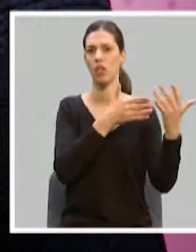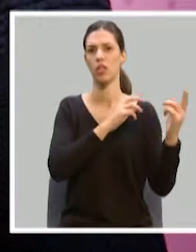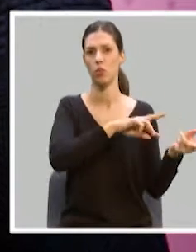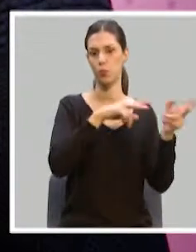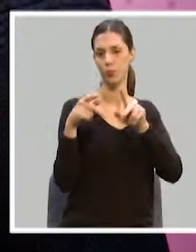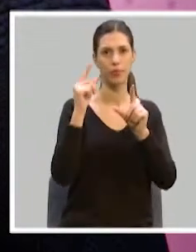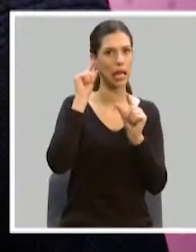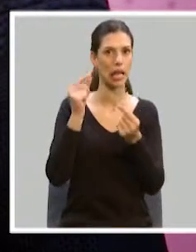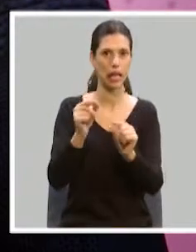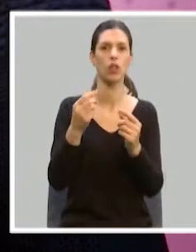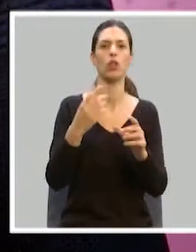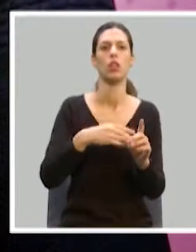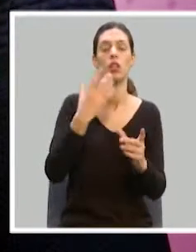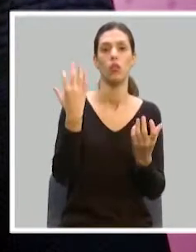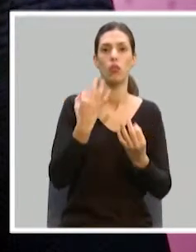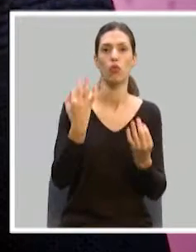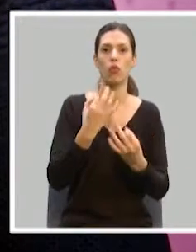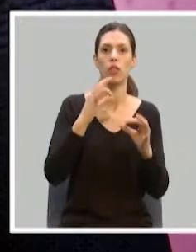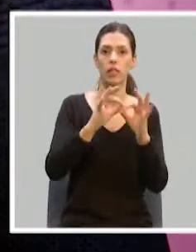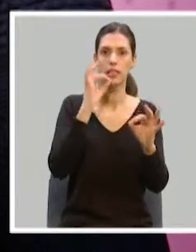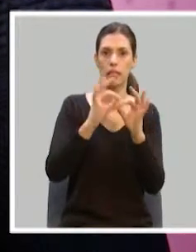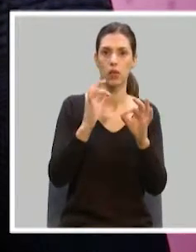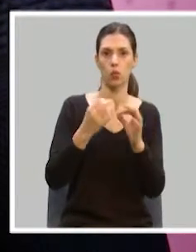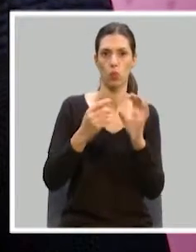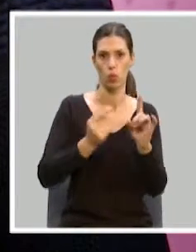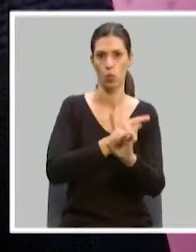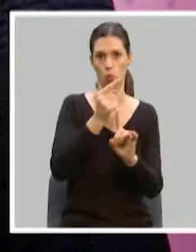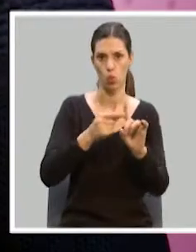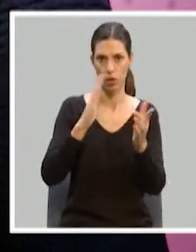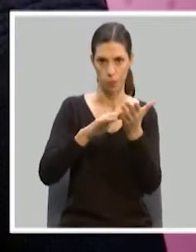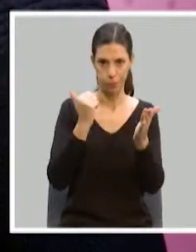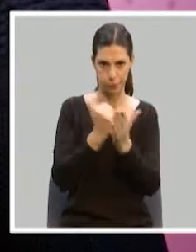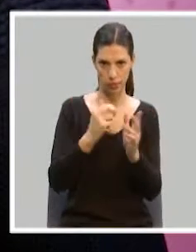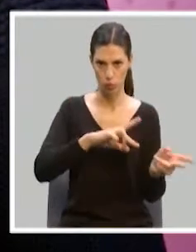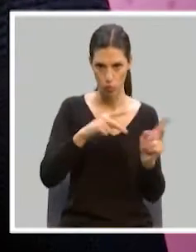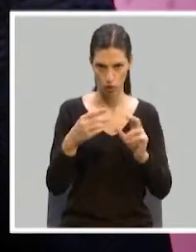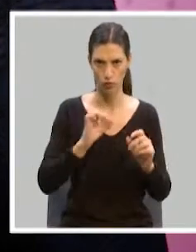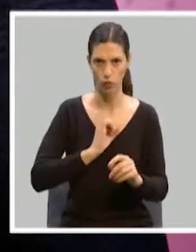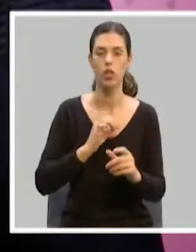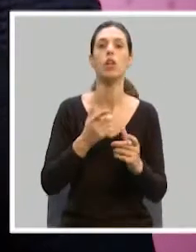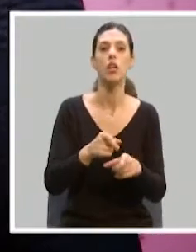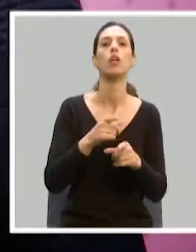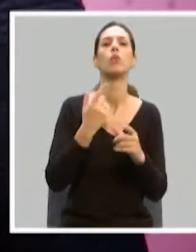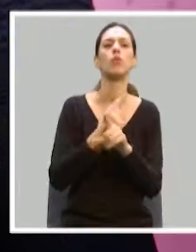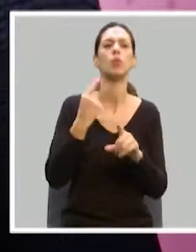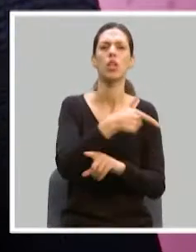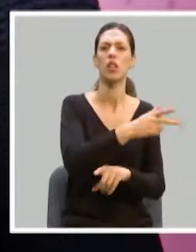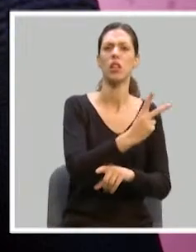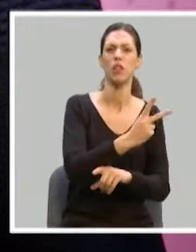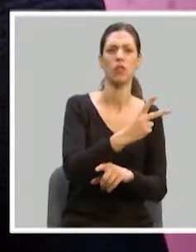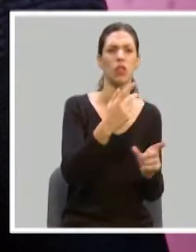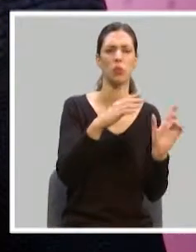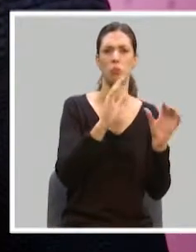quando mudei fez em setembro um ano toda a gente me perguntava as irá perguntar mas porque raio é q a